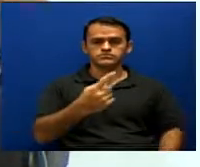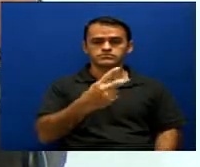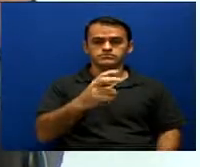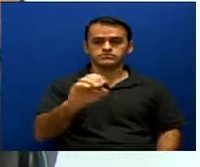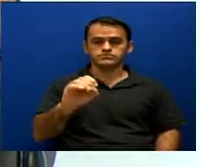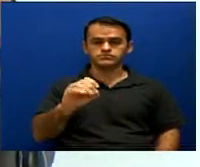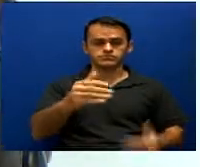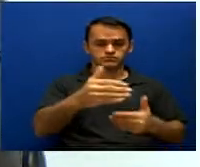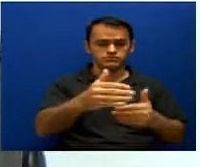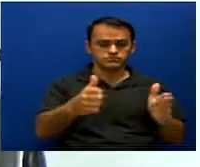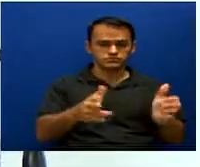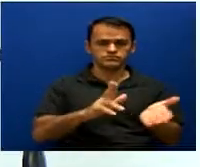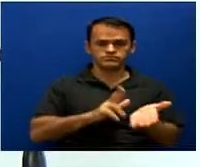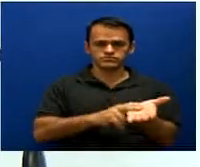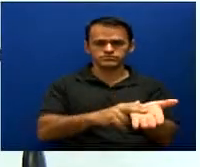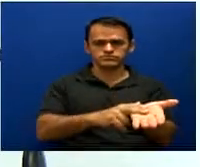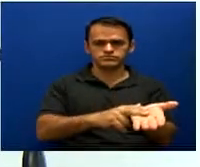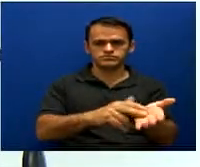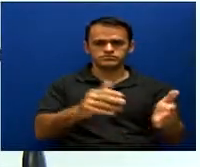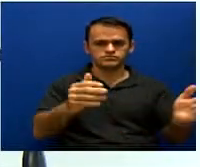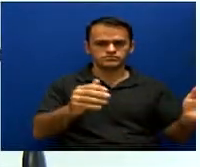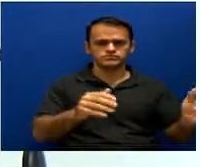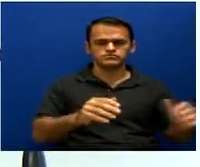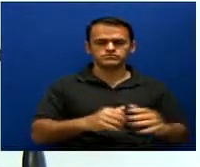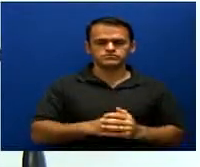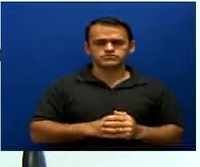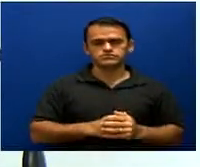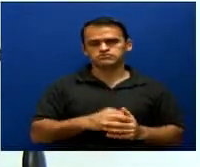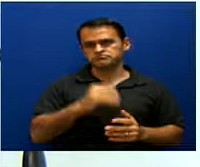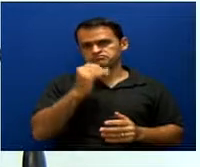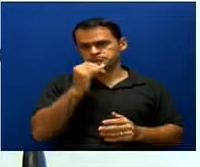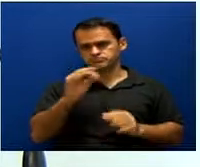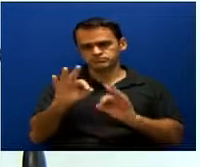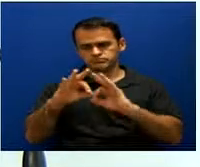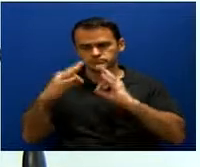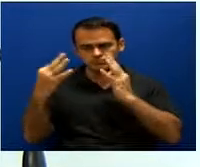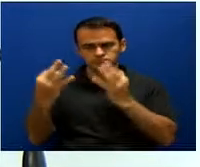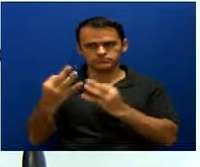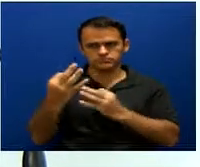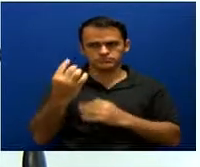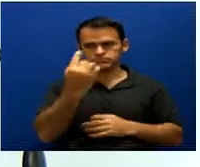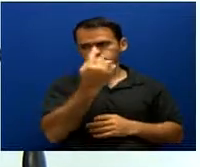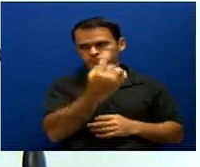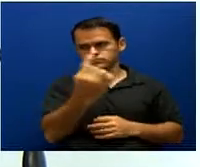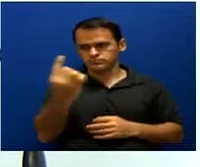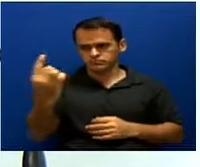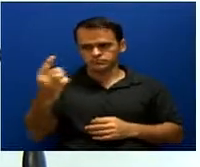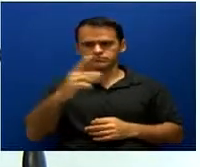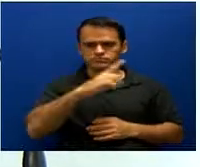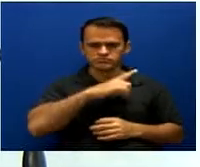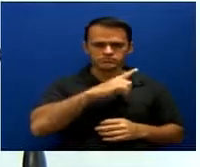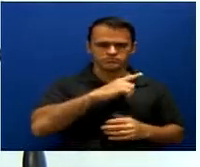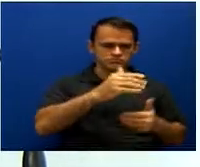caixas postais. Como é o processo? Cada família teria